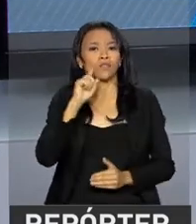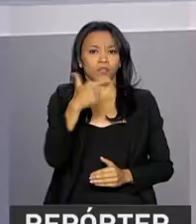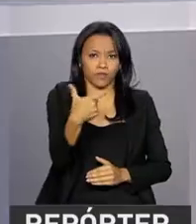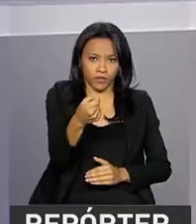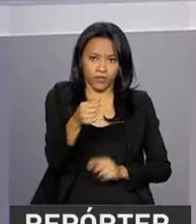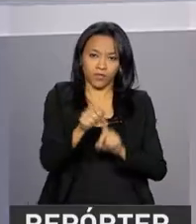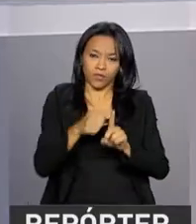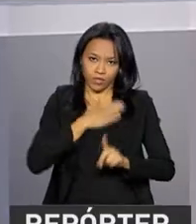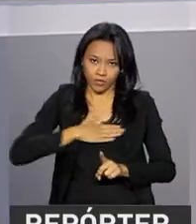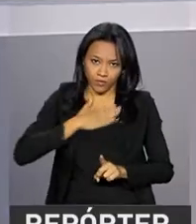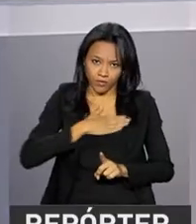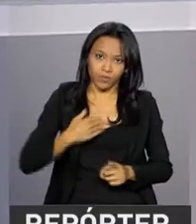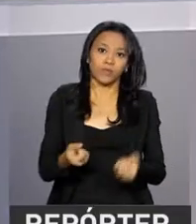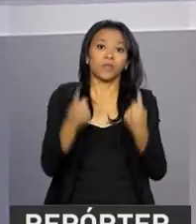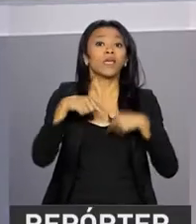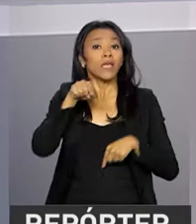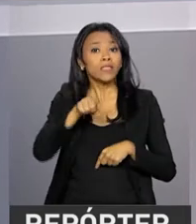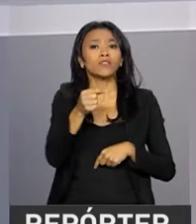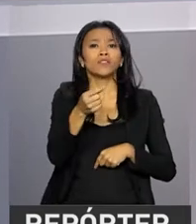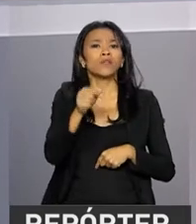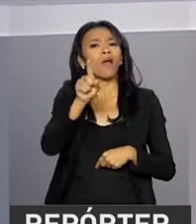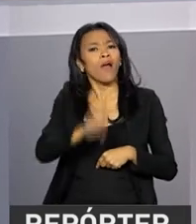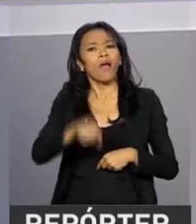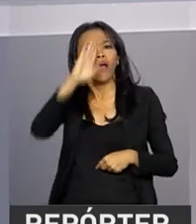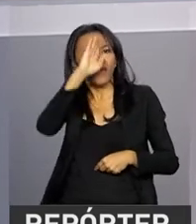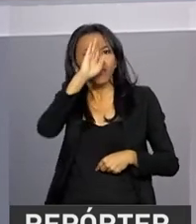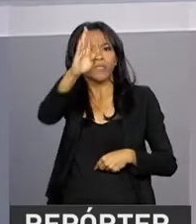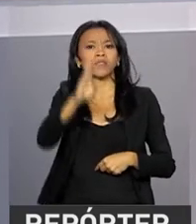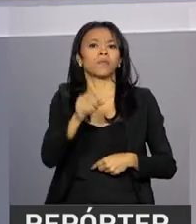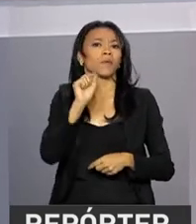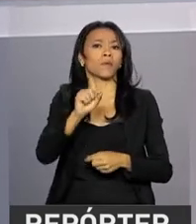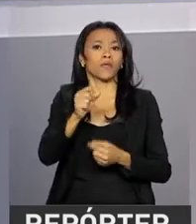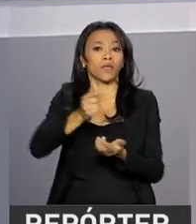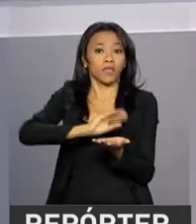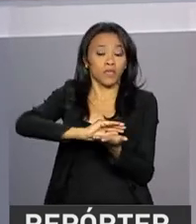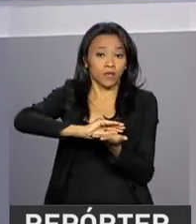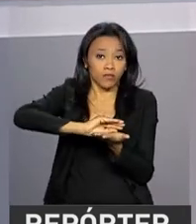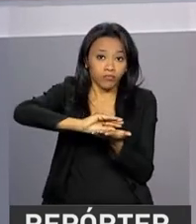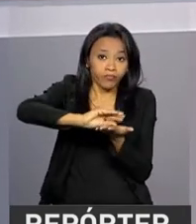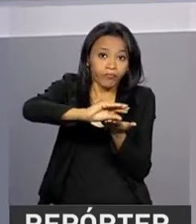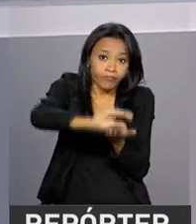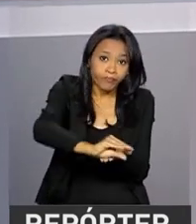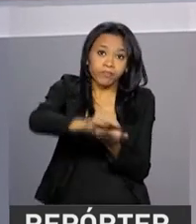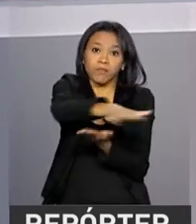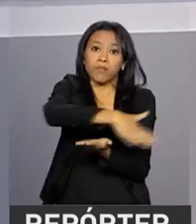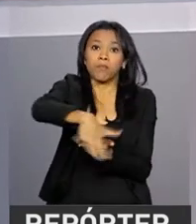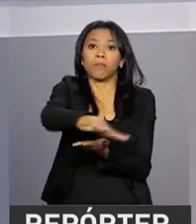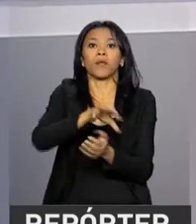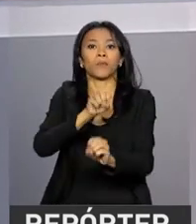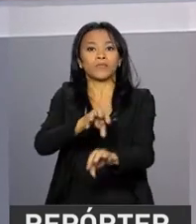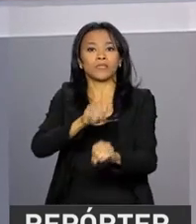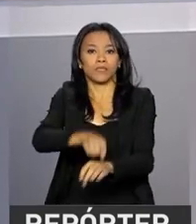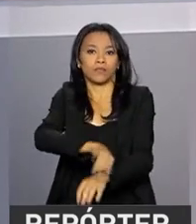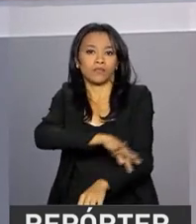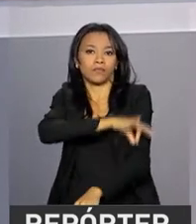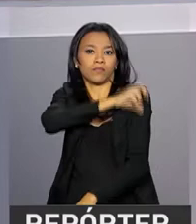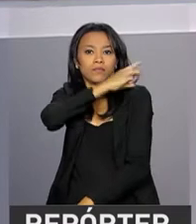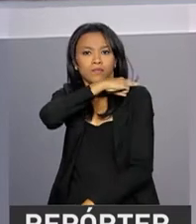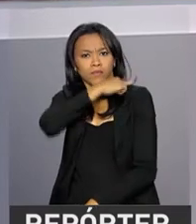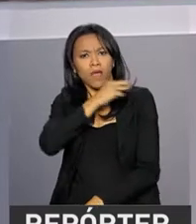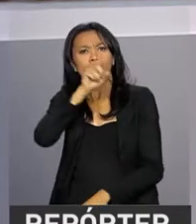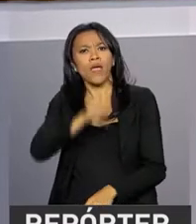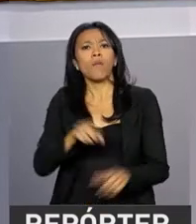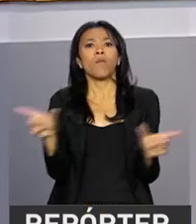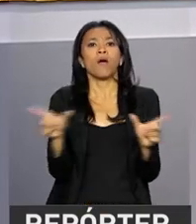o recurso é uma das principais fontes de financiamento da educação básica a verba vem de uma contribuição